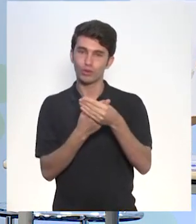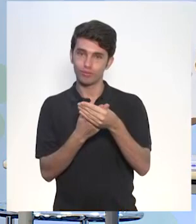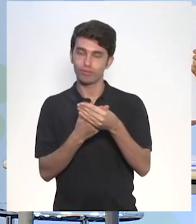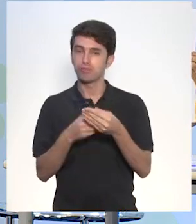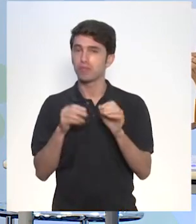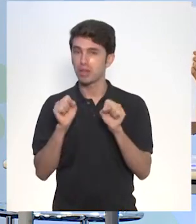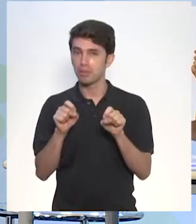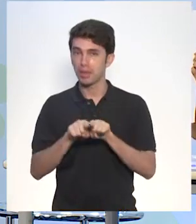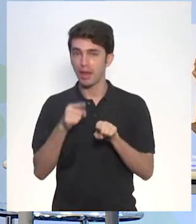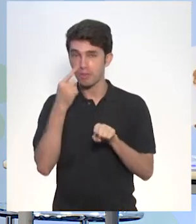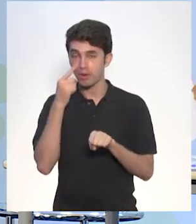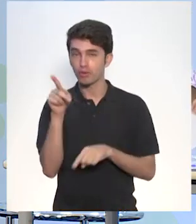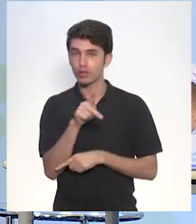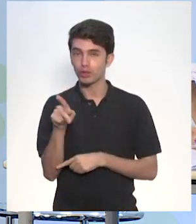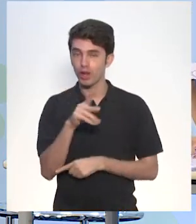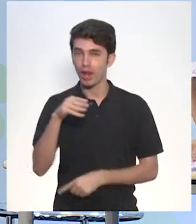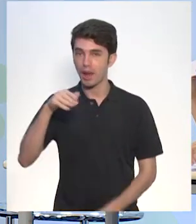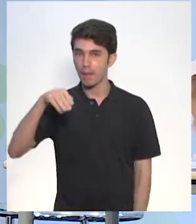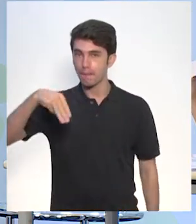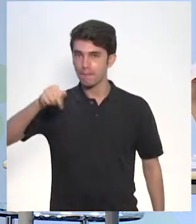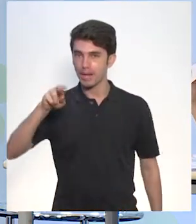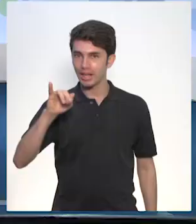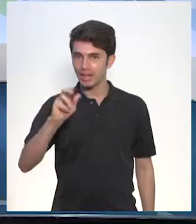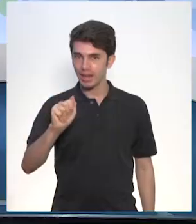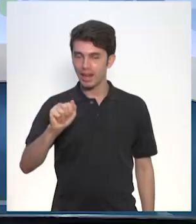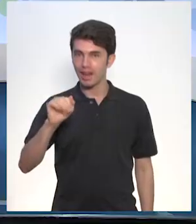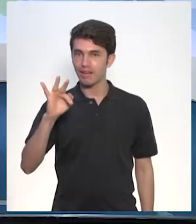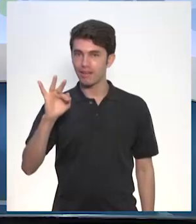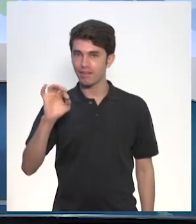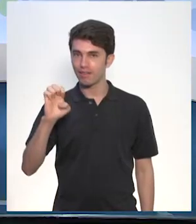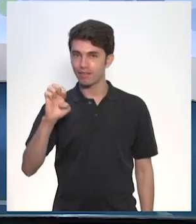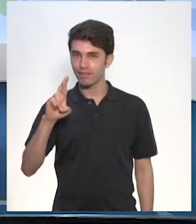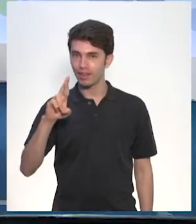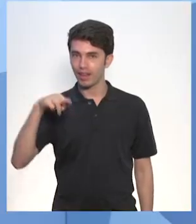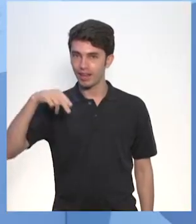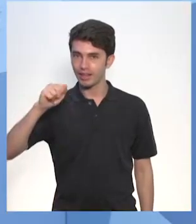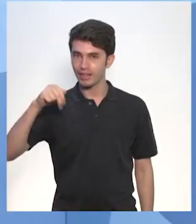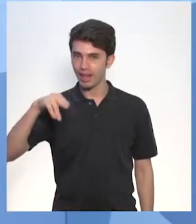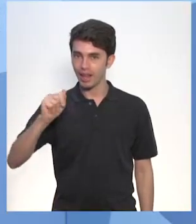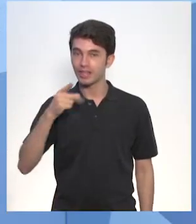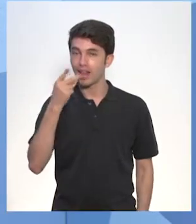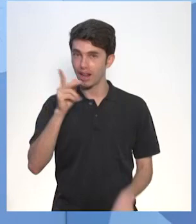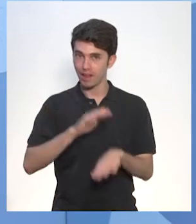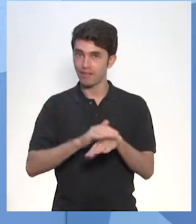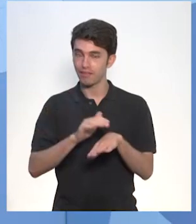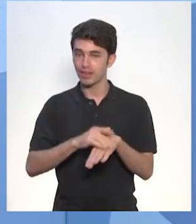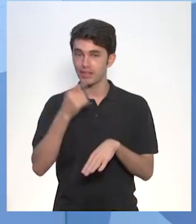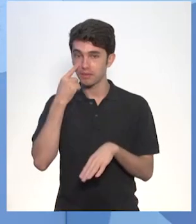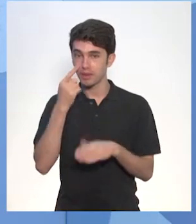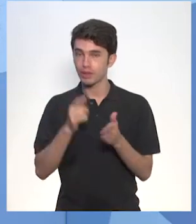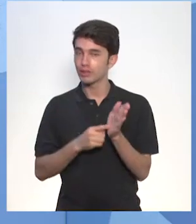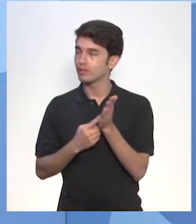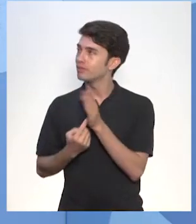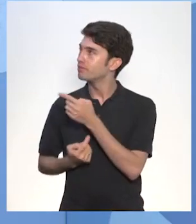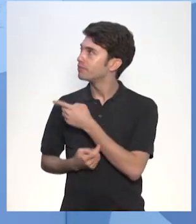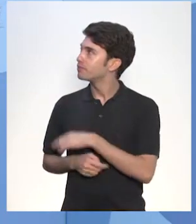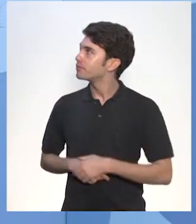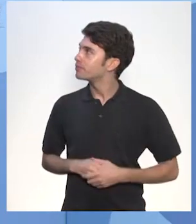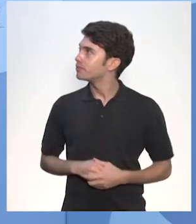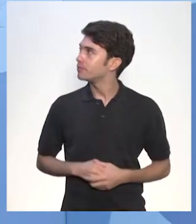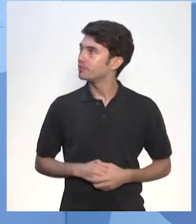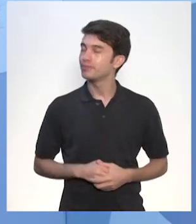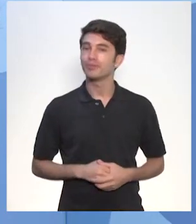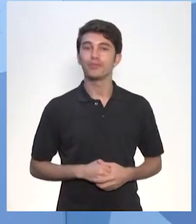ano, fez um, mostra para os nossos alunos do oitavo ano, o lettering em forma de marca-texto, que a professora